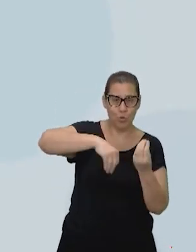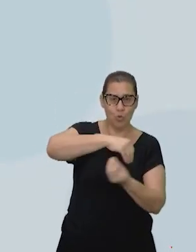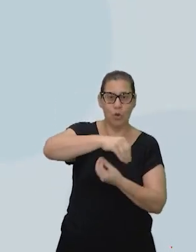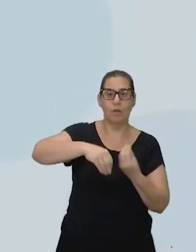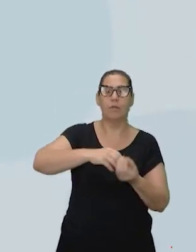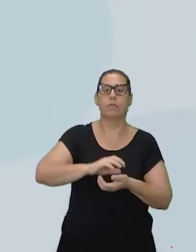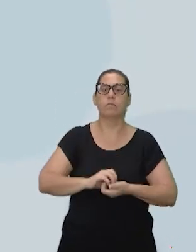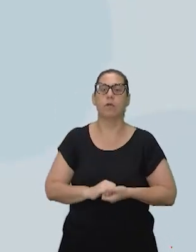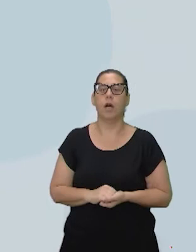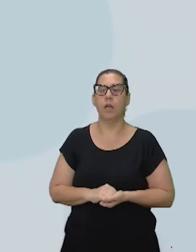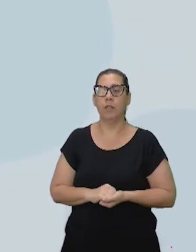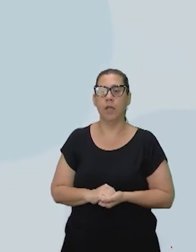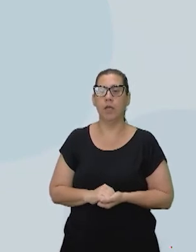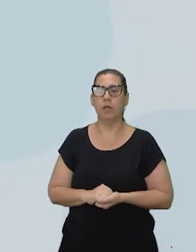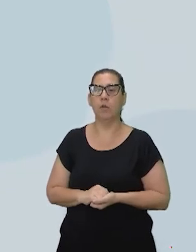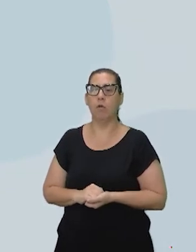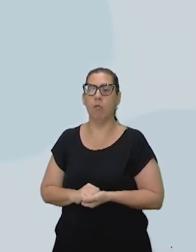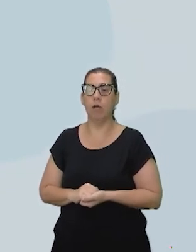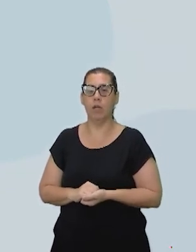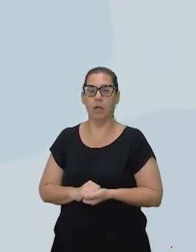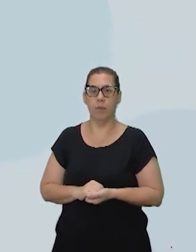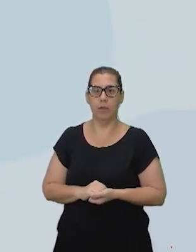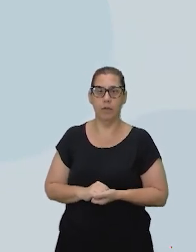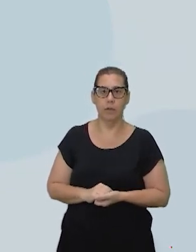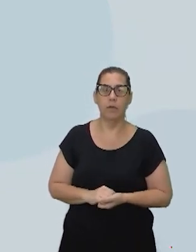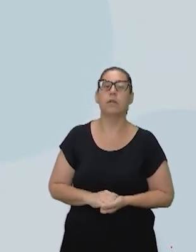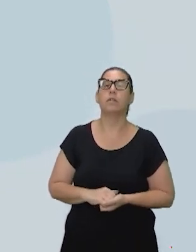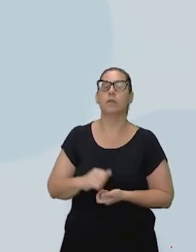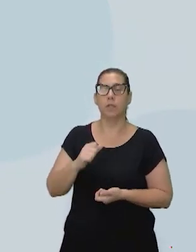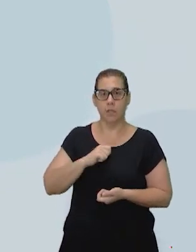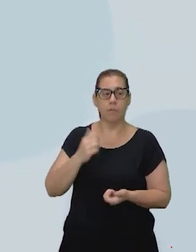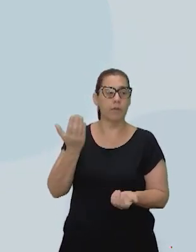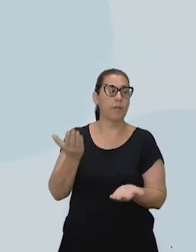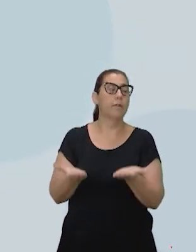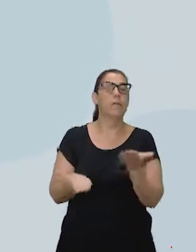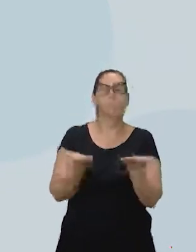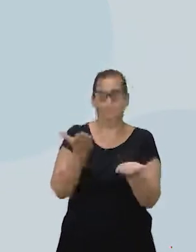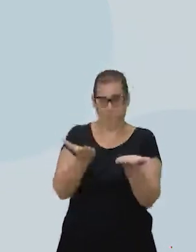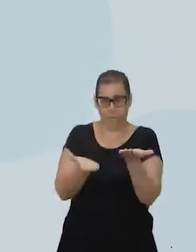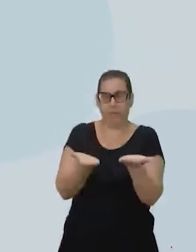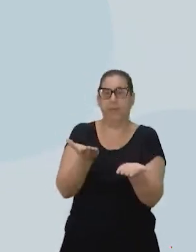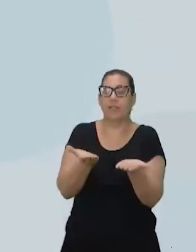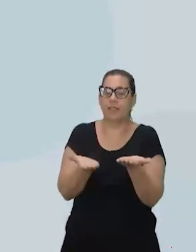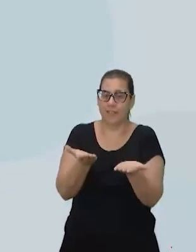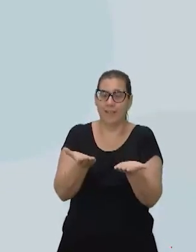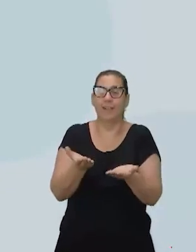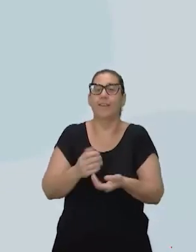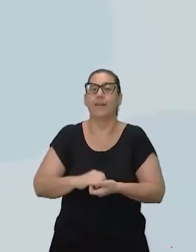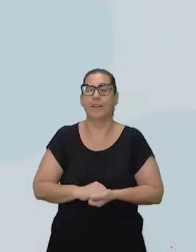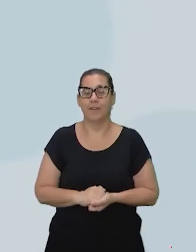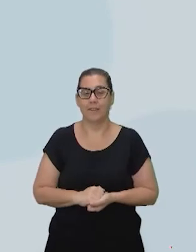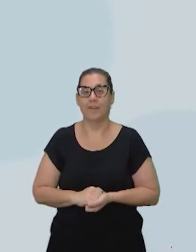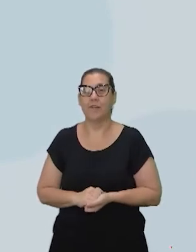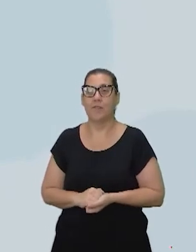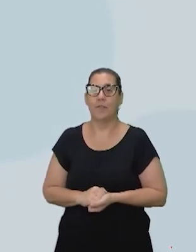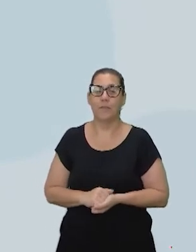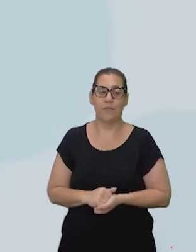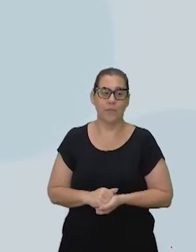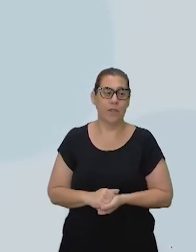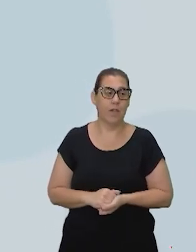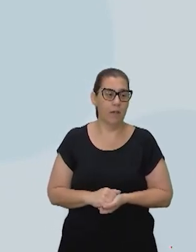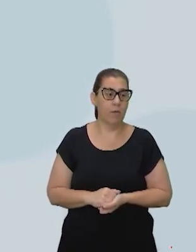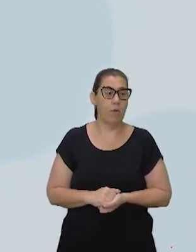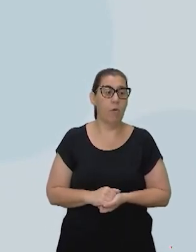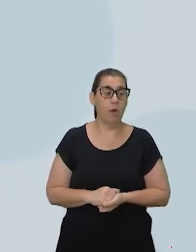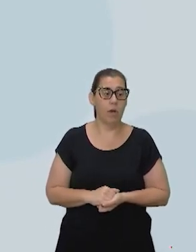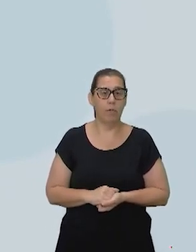Equânime, equilibrada. A gente chama isso de equilíbrio térmico, quando a temperatura entre o quente e o frio